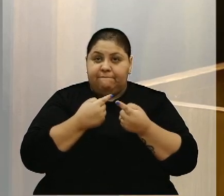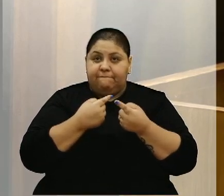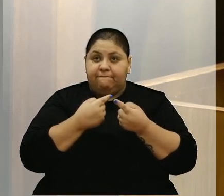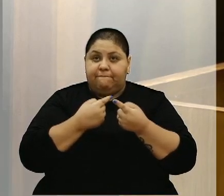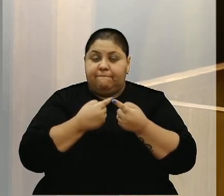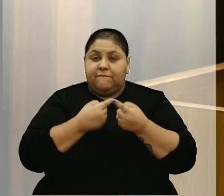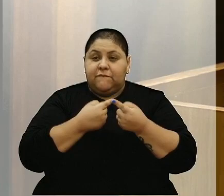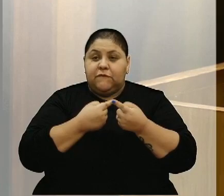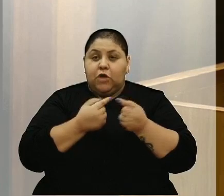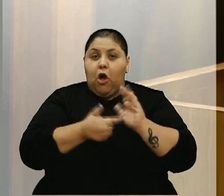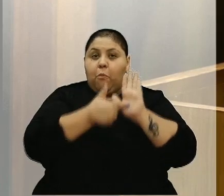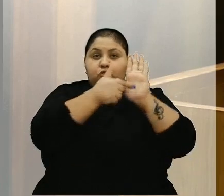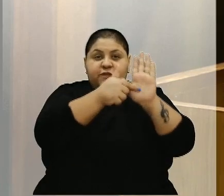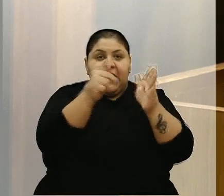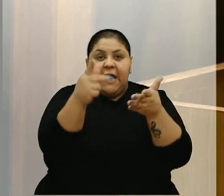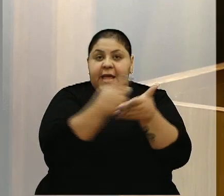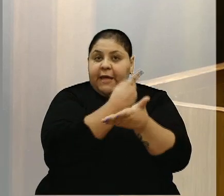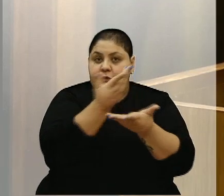Apontar falhas.